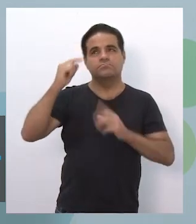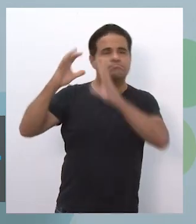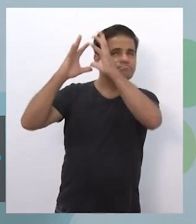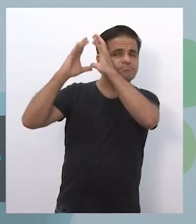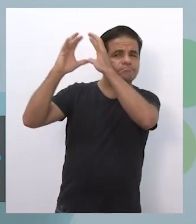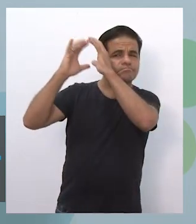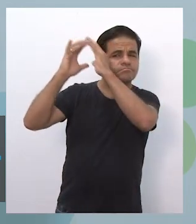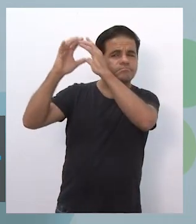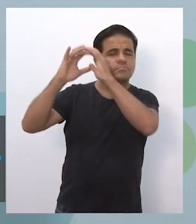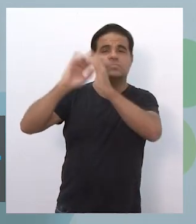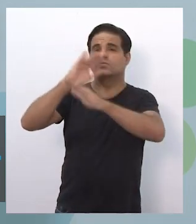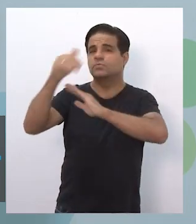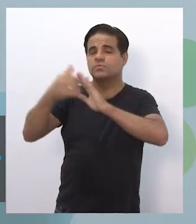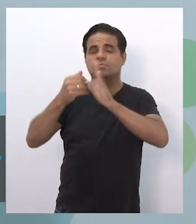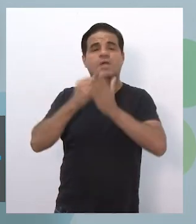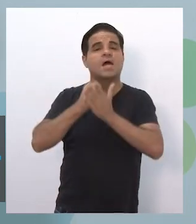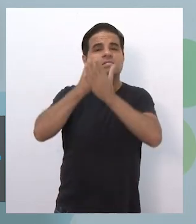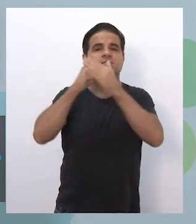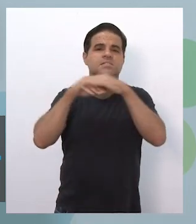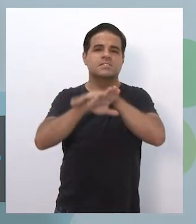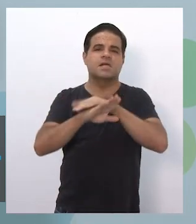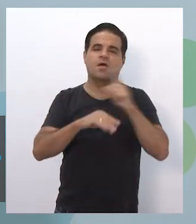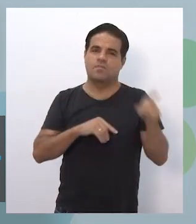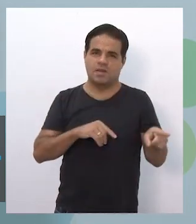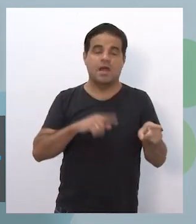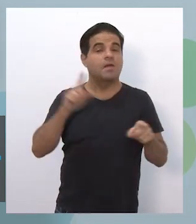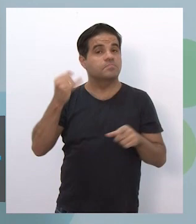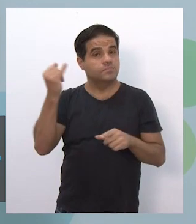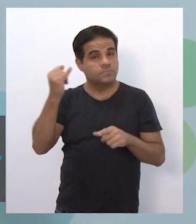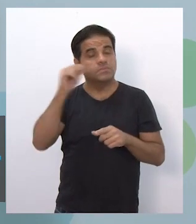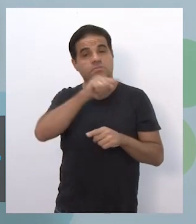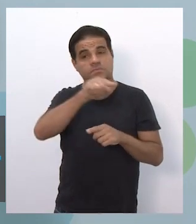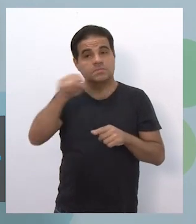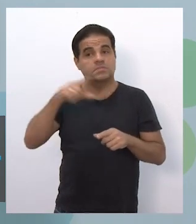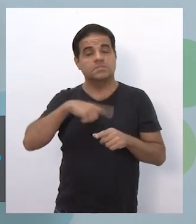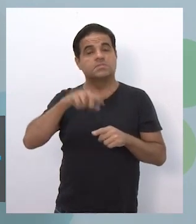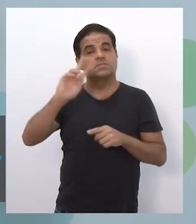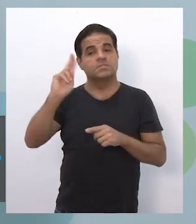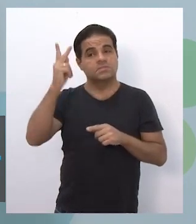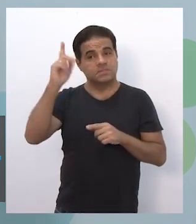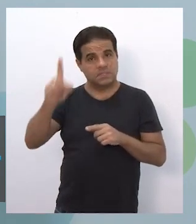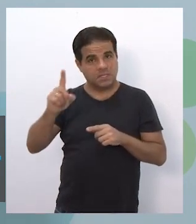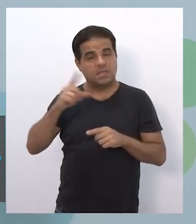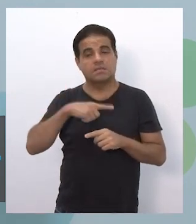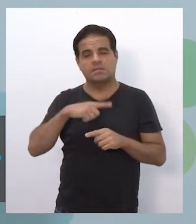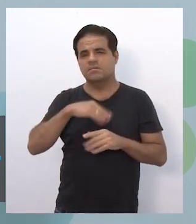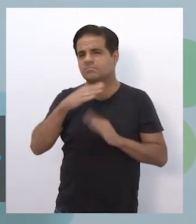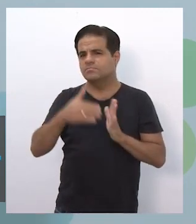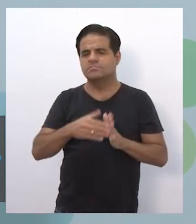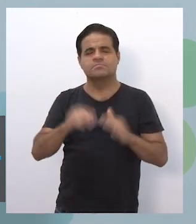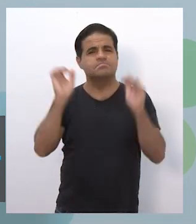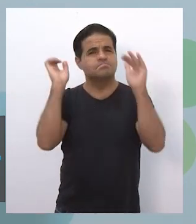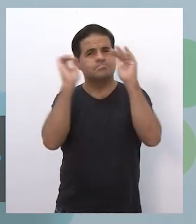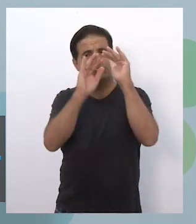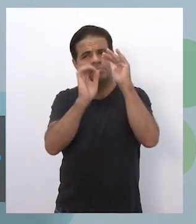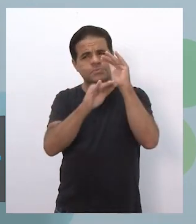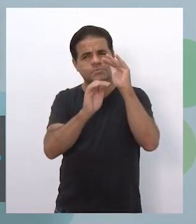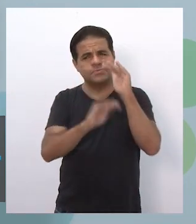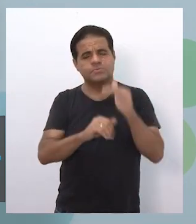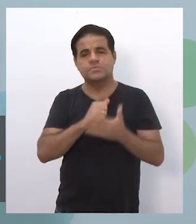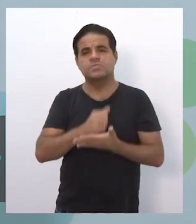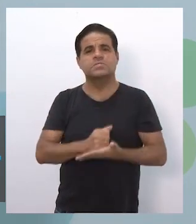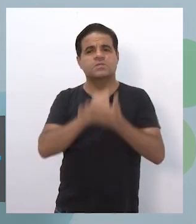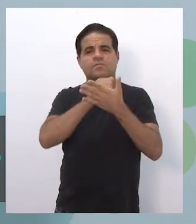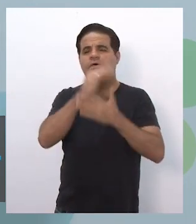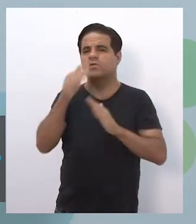tudo fica salvo nele. Então, é importante vocês terem um HD que tenha bastante armazenamento, né, para salvar todos